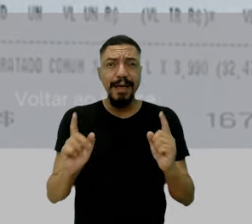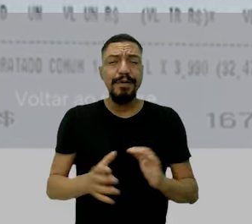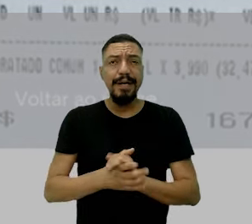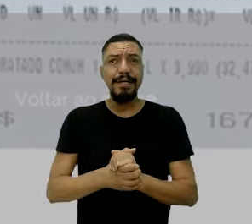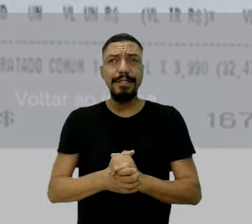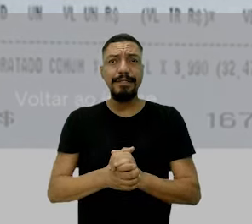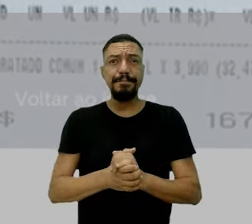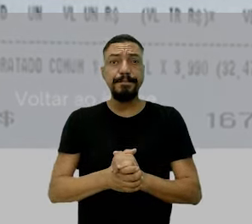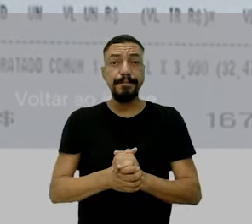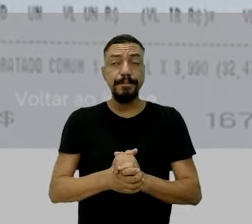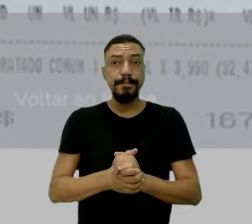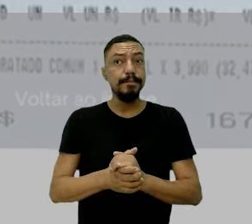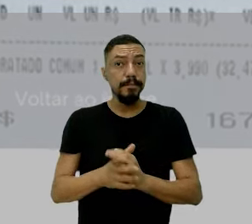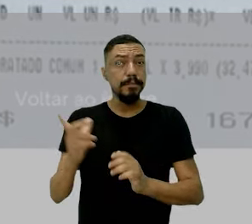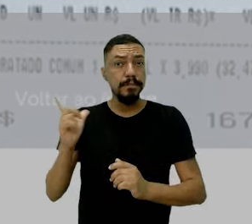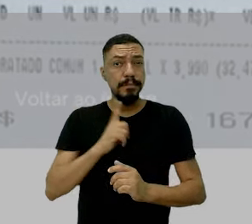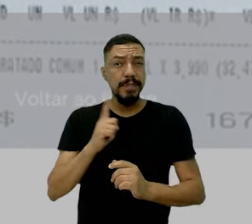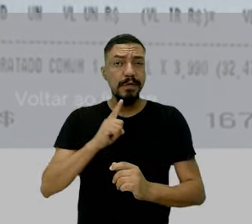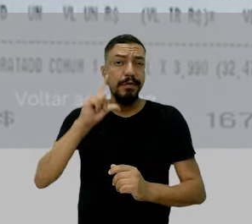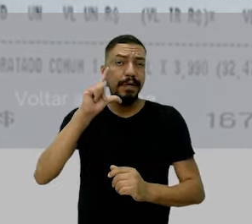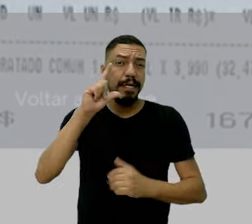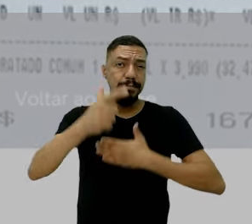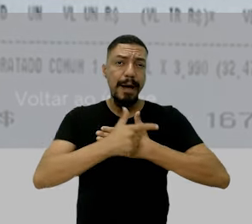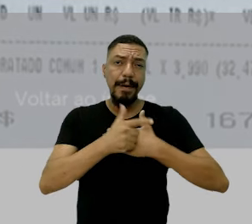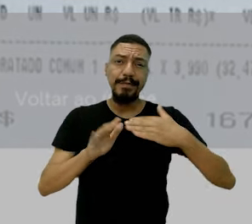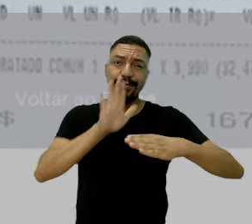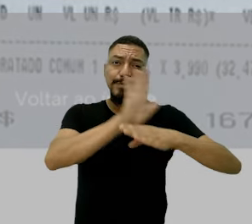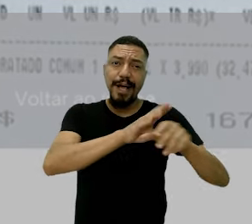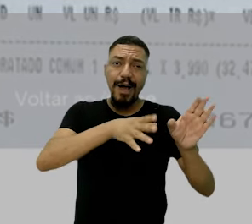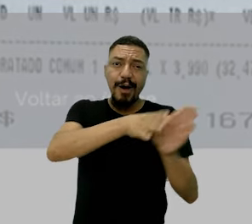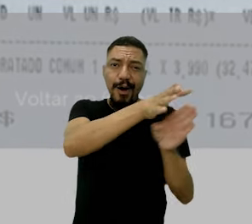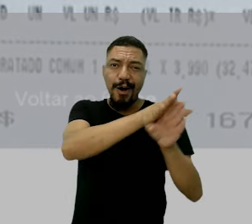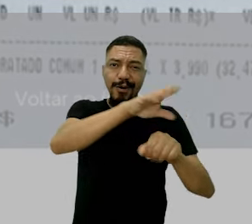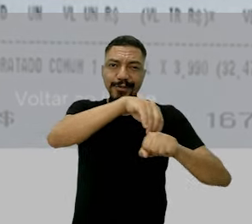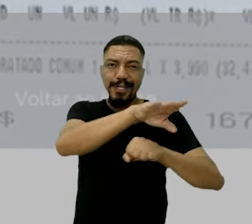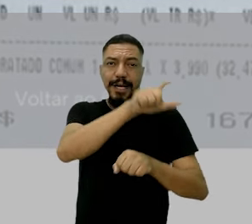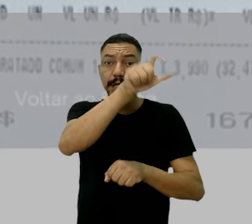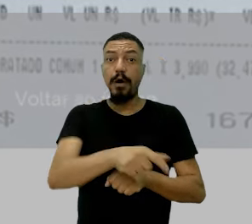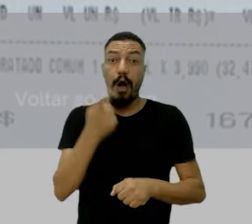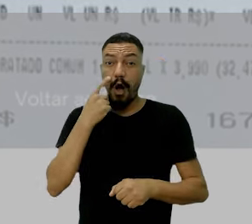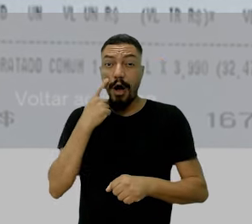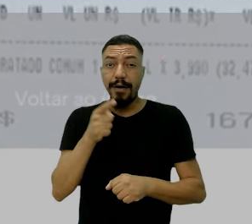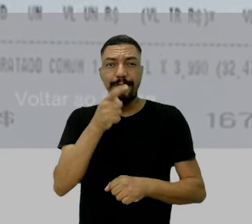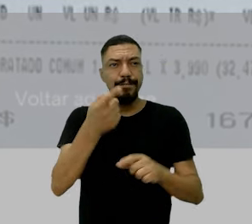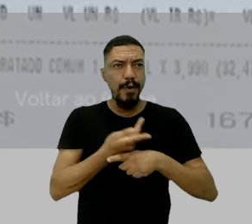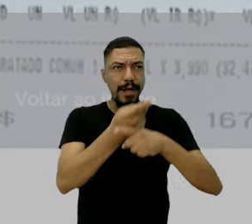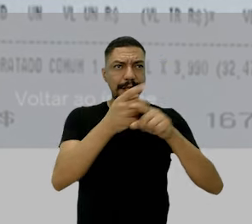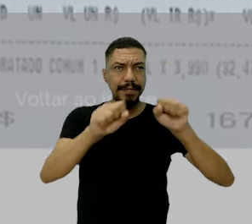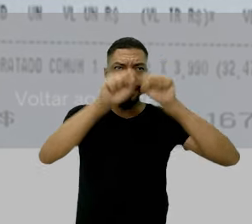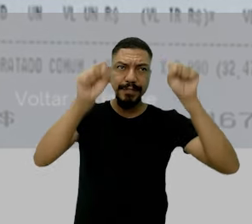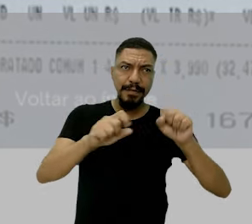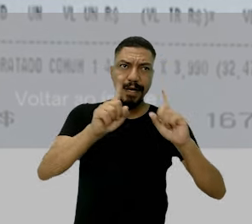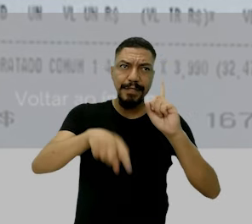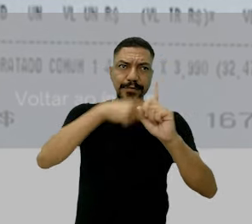a gente acaba fazendo um pouco desse papel, às vezes, de ajudar a pessoa. Olha, vai lá e adiciona o KNAI,